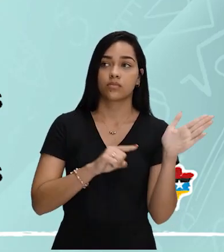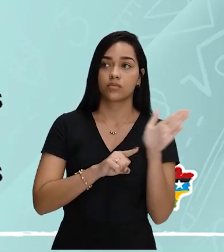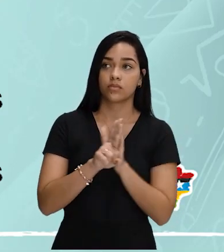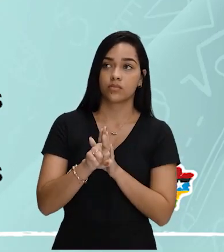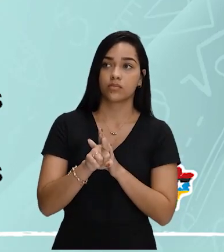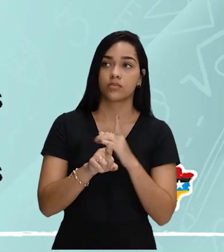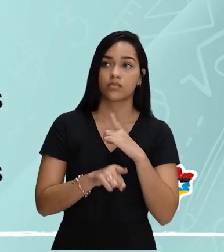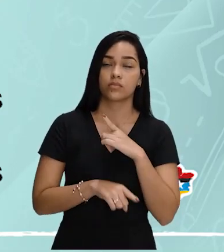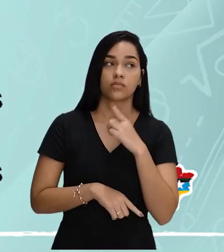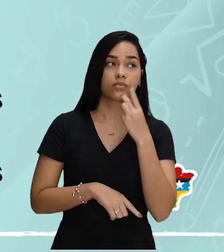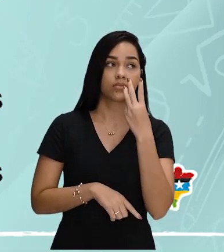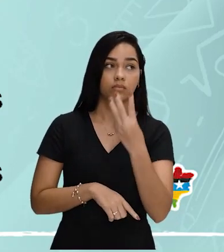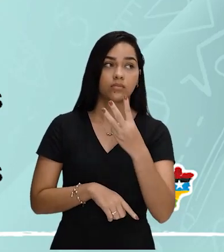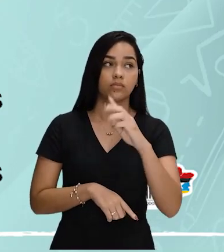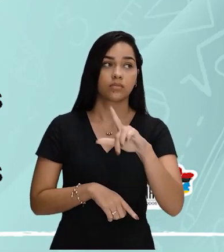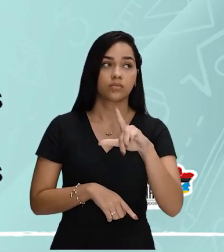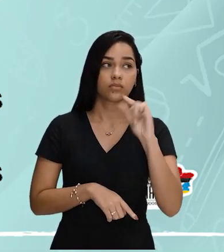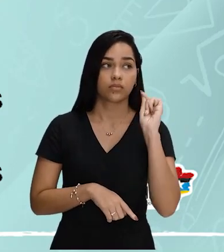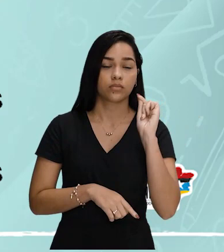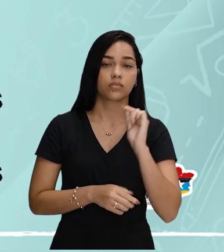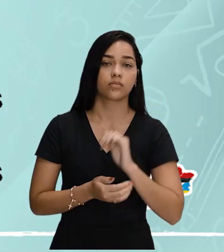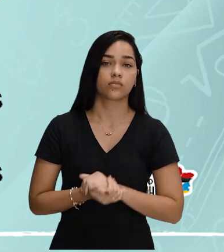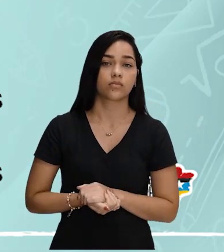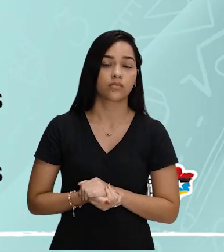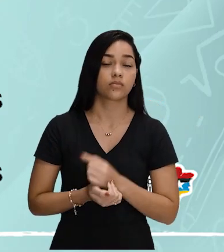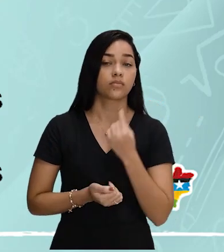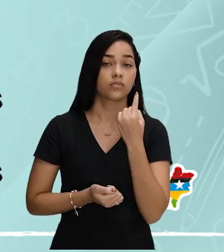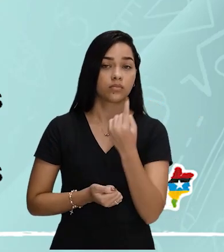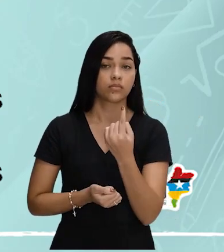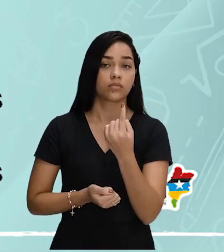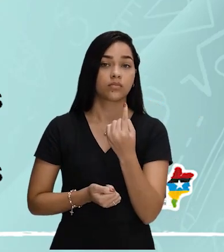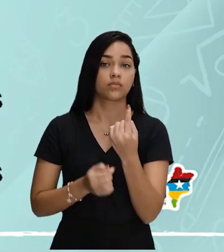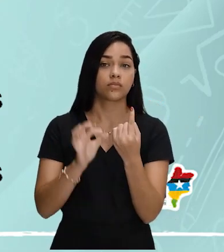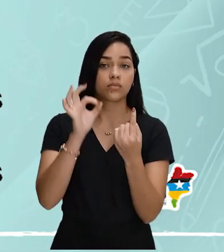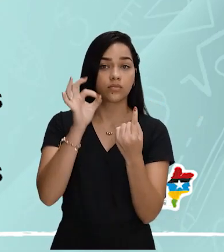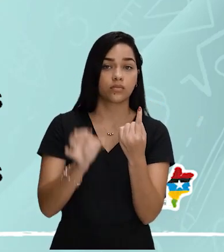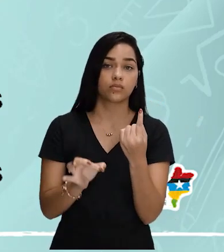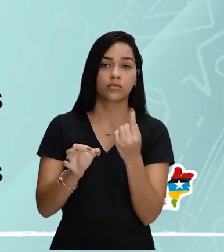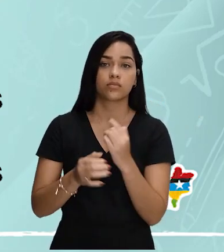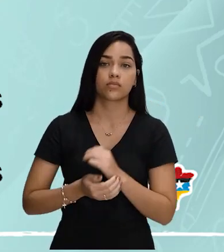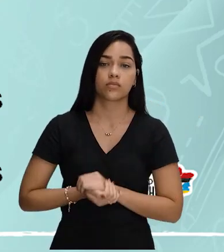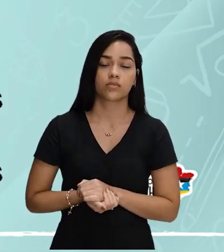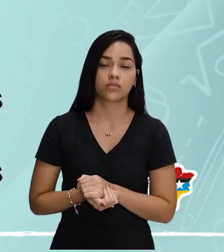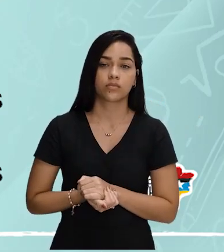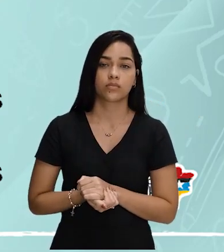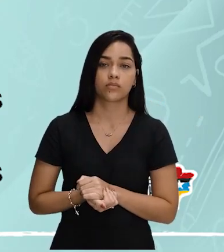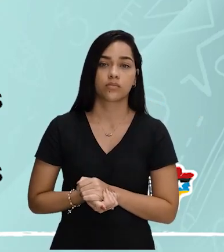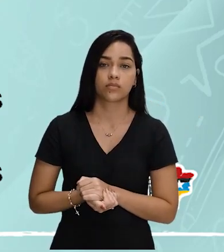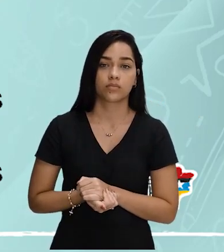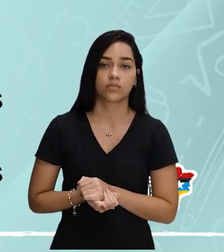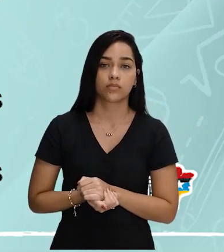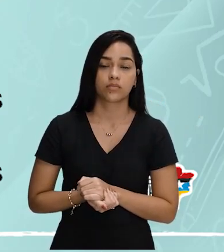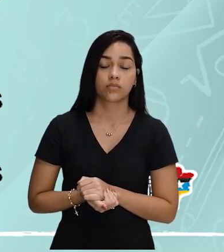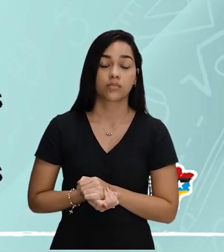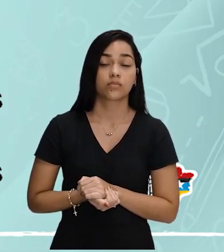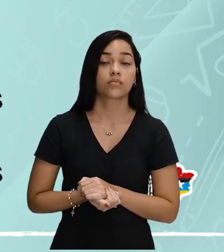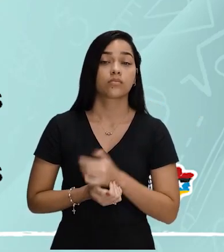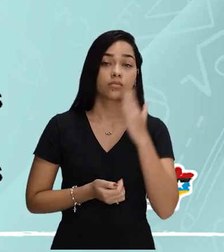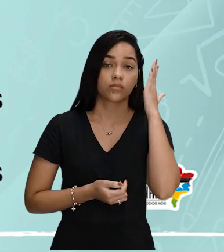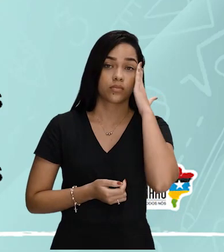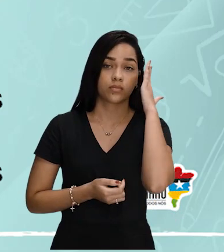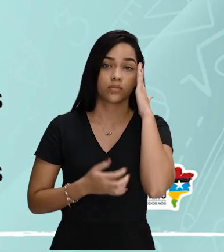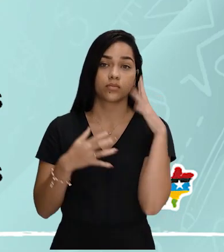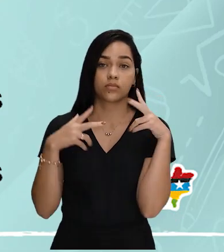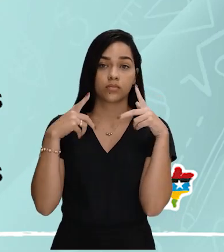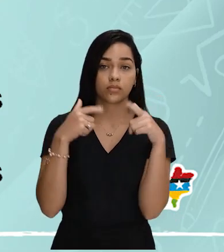com três alternativas e uma única resposta correta admitindo-se